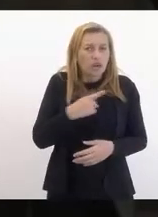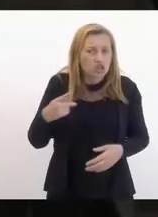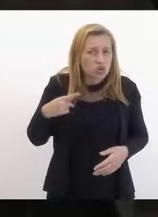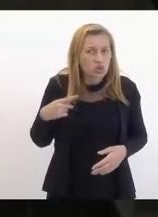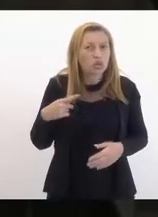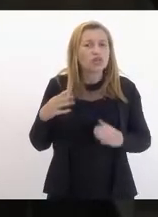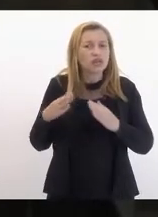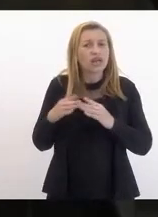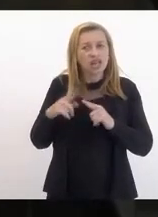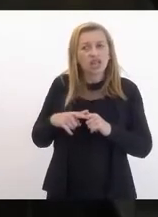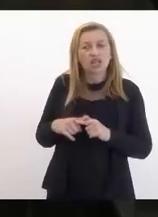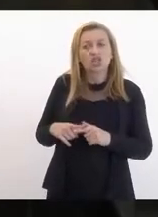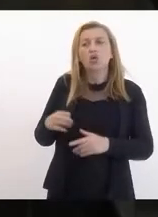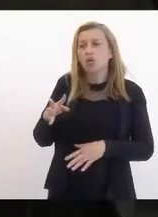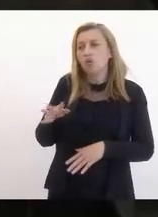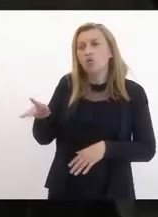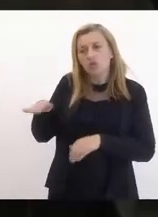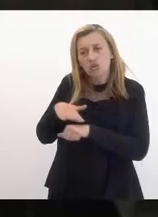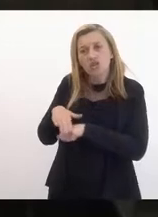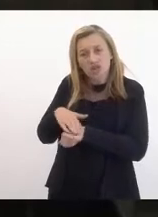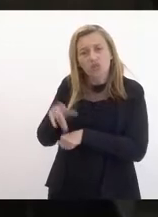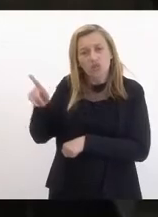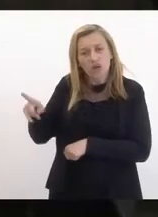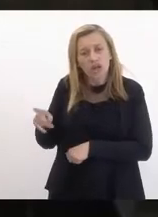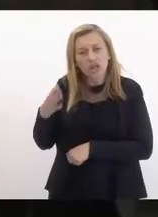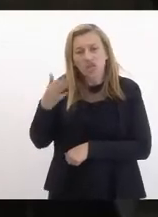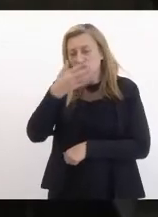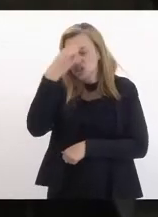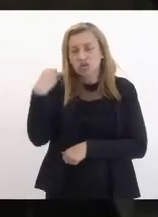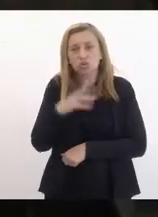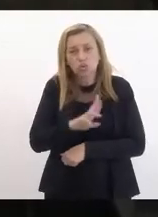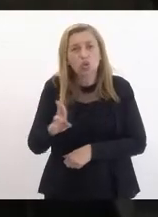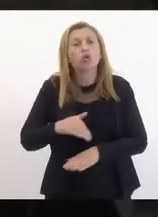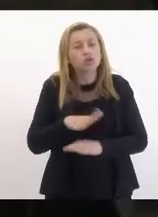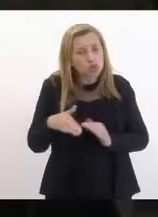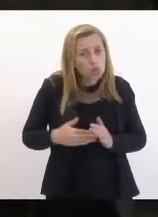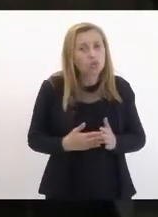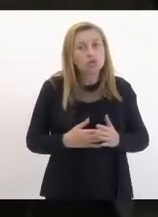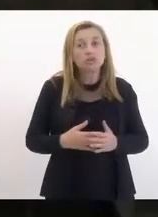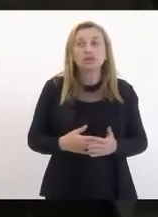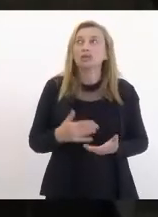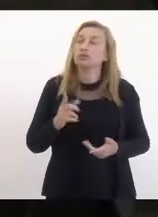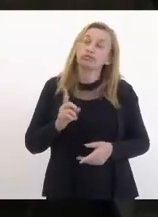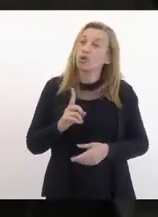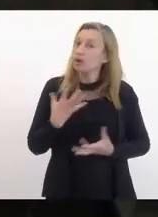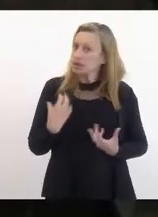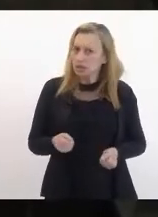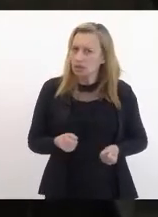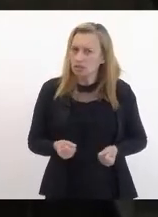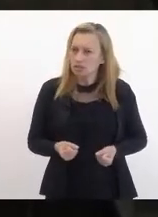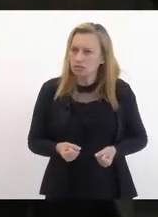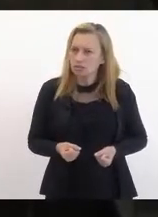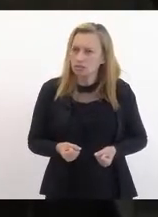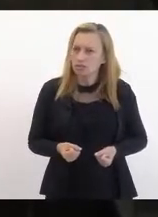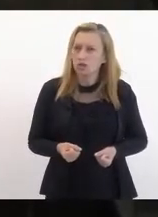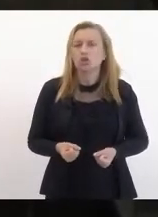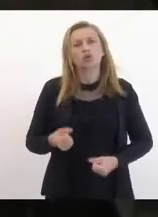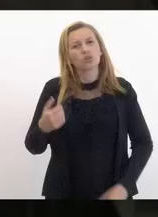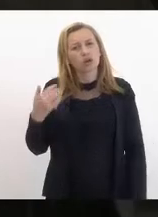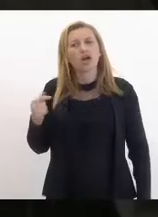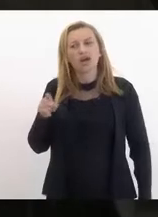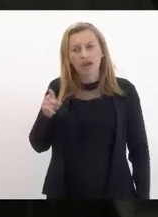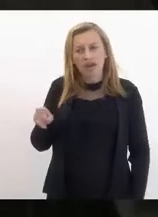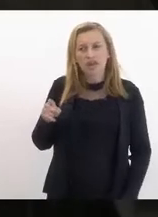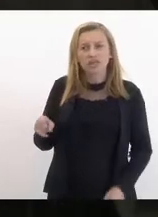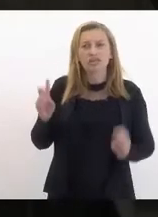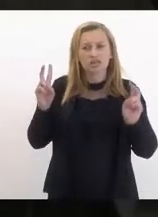que ele frequentava estava lá, conversei com ele, me foge o nome agora. Todos sem exceção. Então não vamos admitir, por um lado, essas